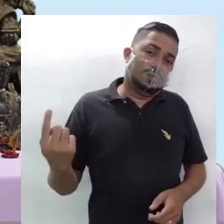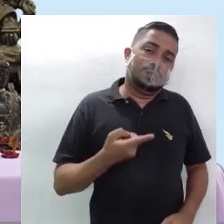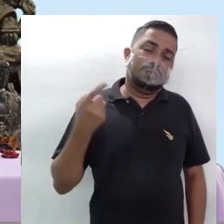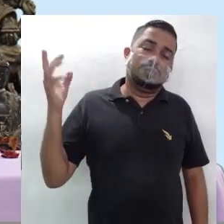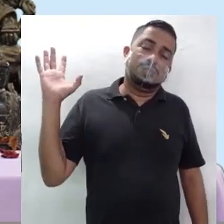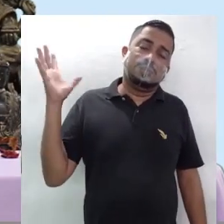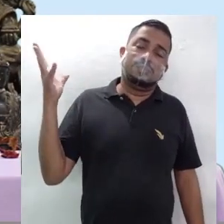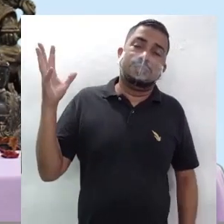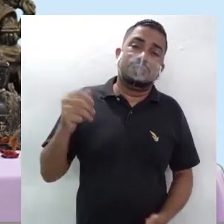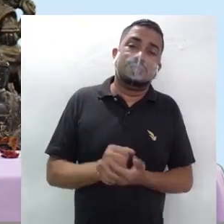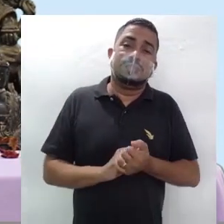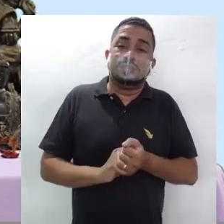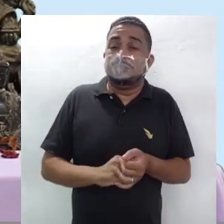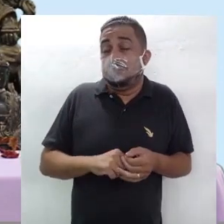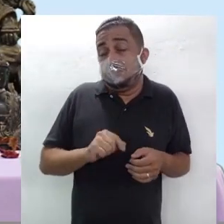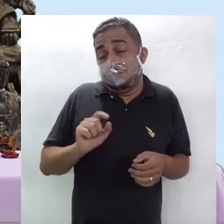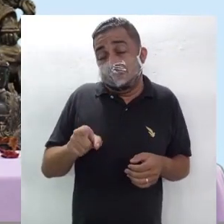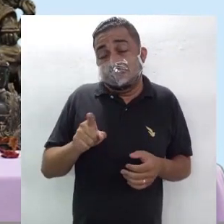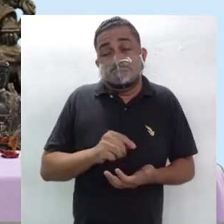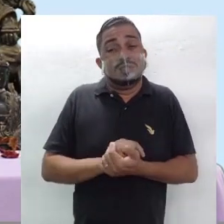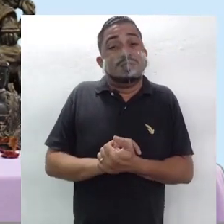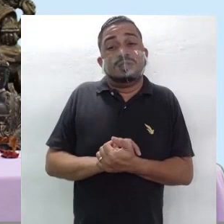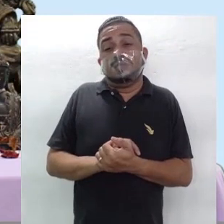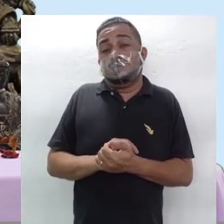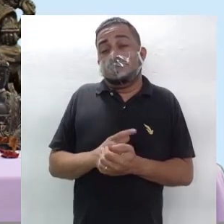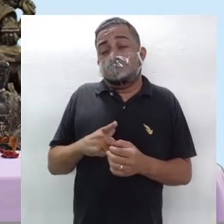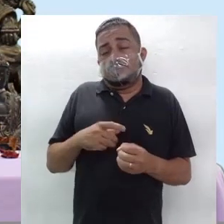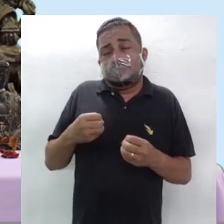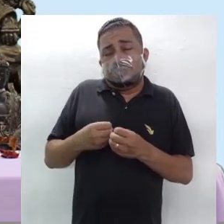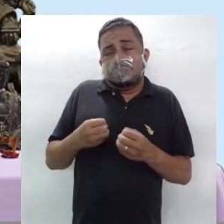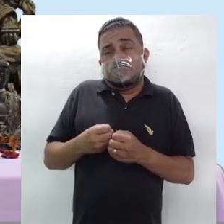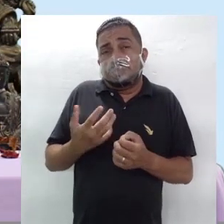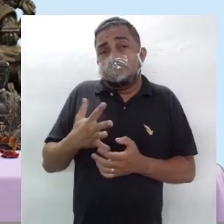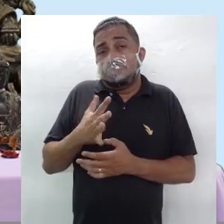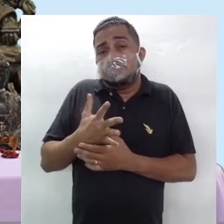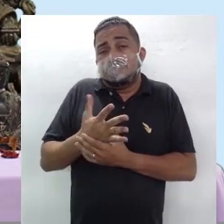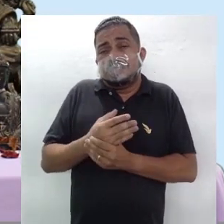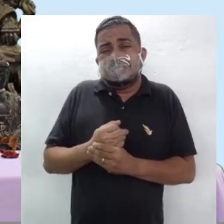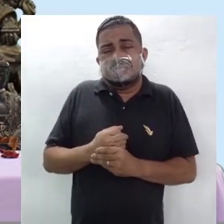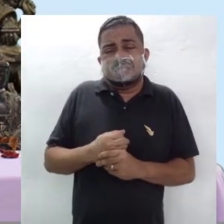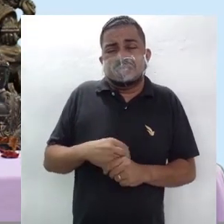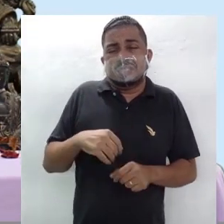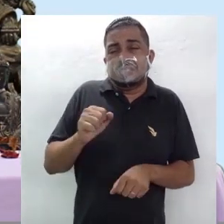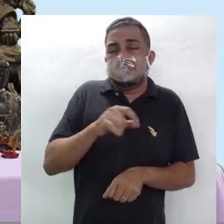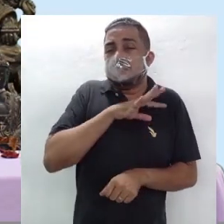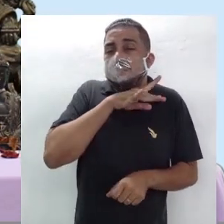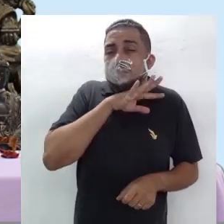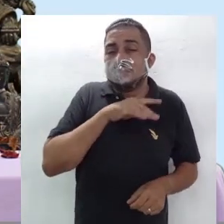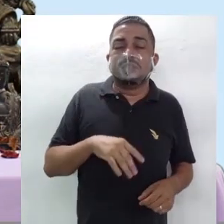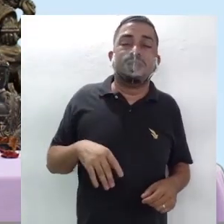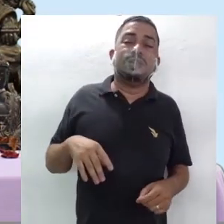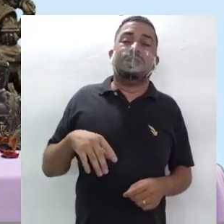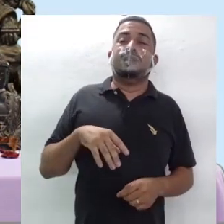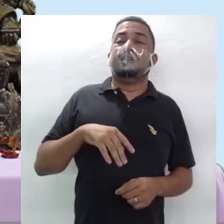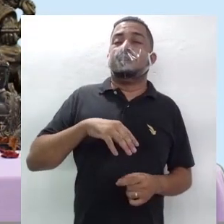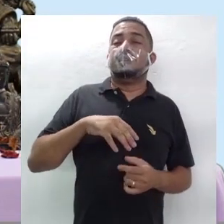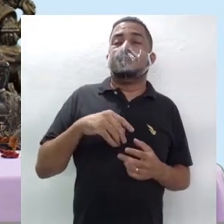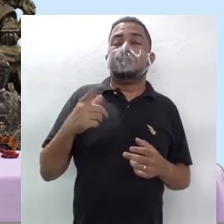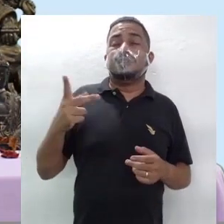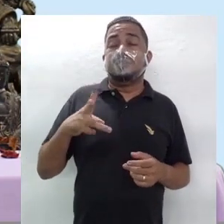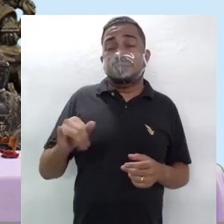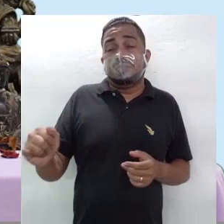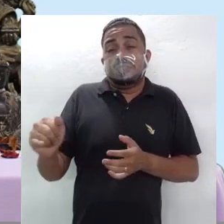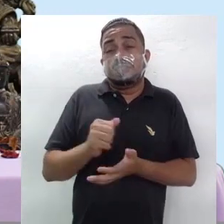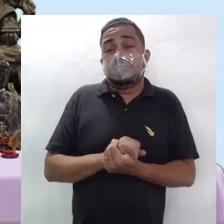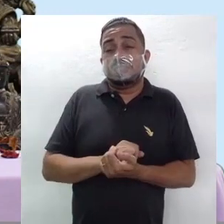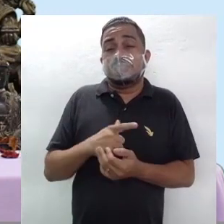aceleradamente o nosso meio ambiente, isso, né, com a aproximação de espécies, animais